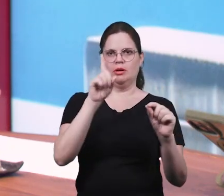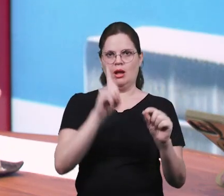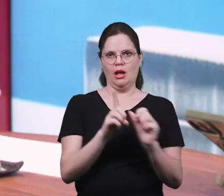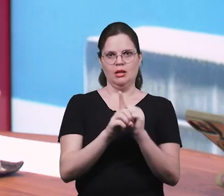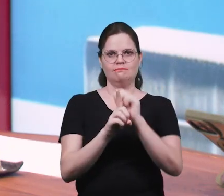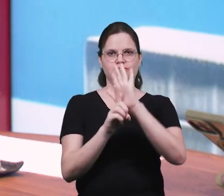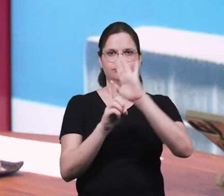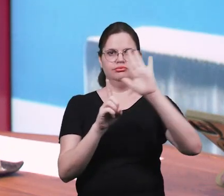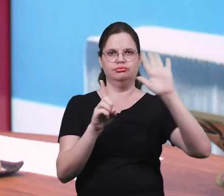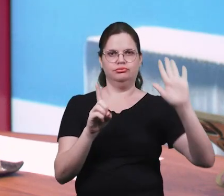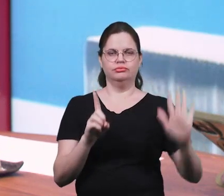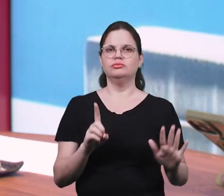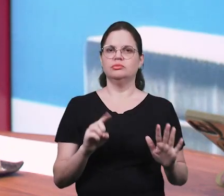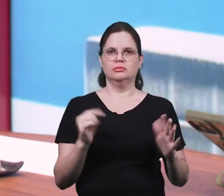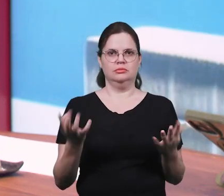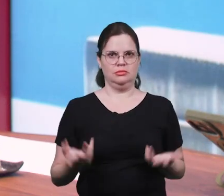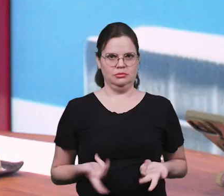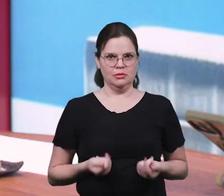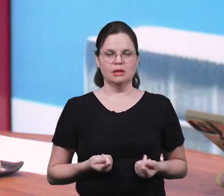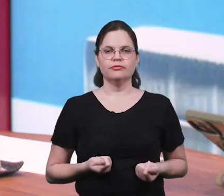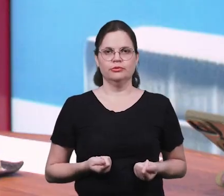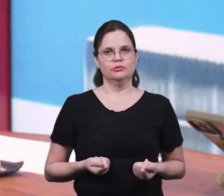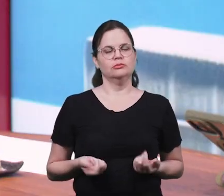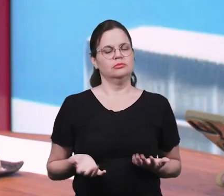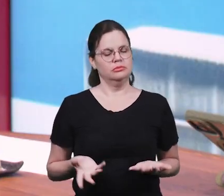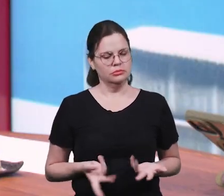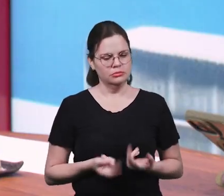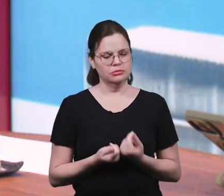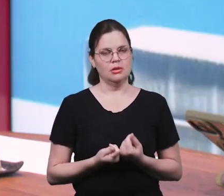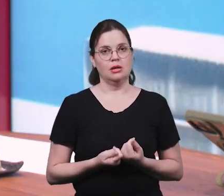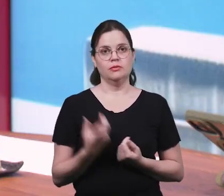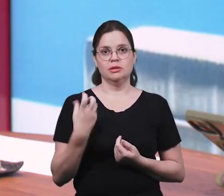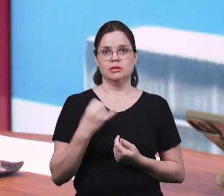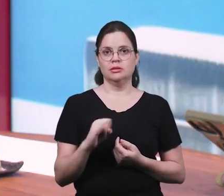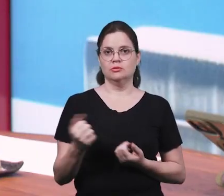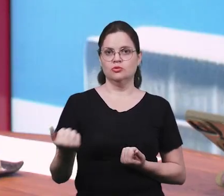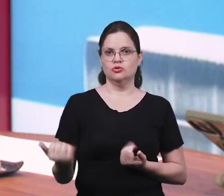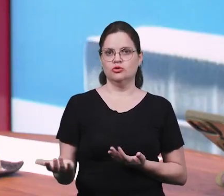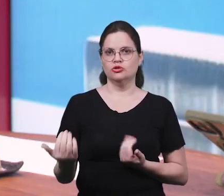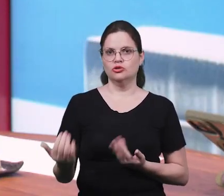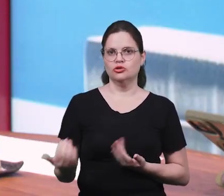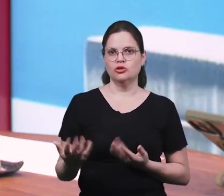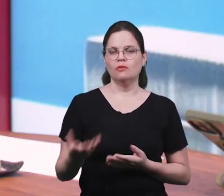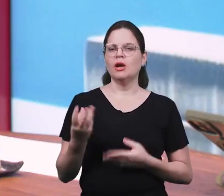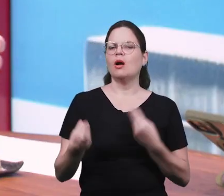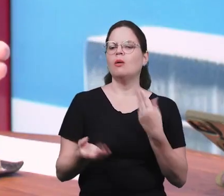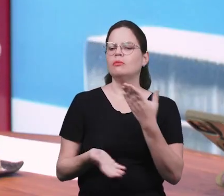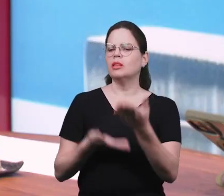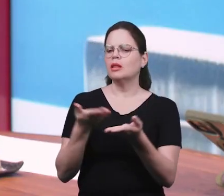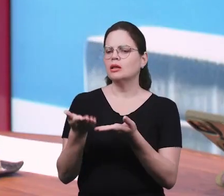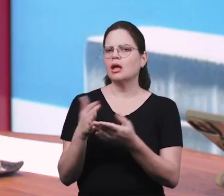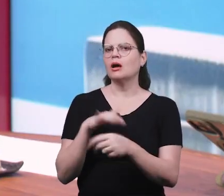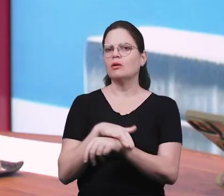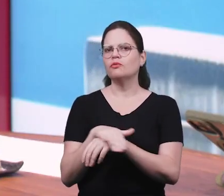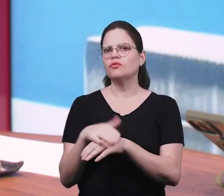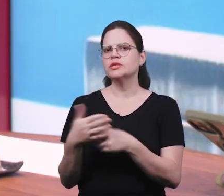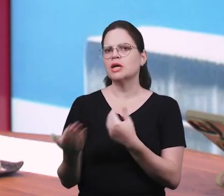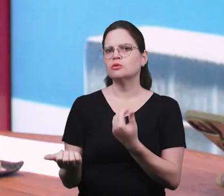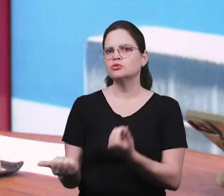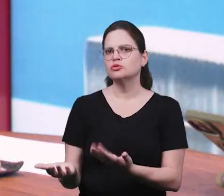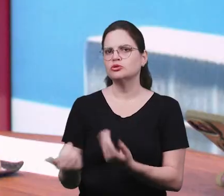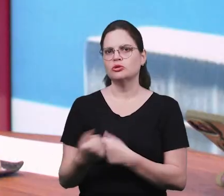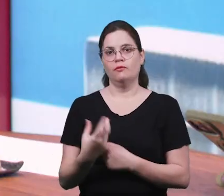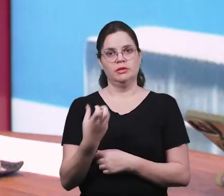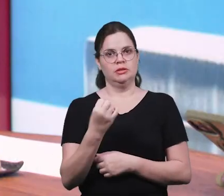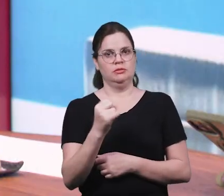trevas. Isso é coisa maravilhosa. Se é um jovem, a forma de tratar um jovem, uma jovem, se é